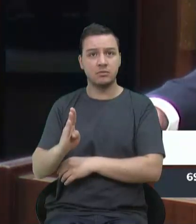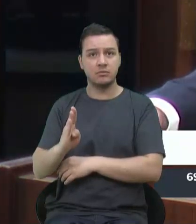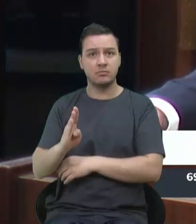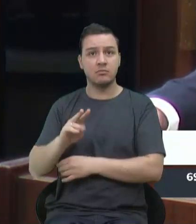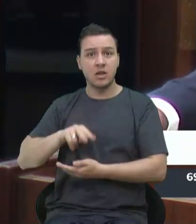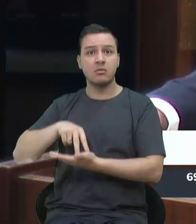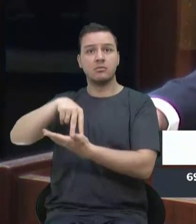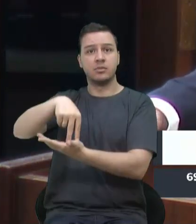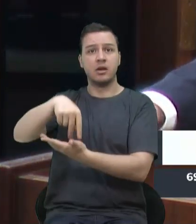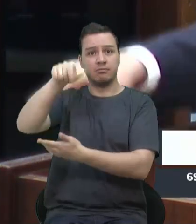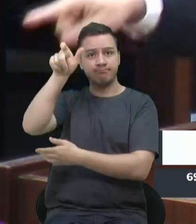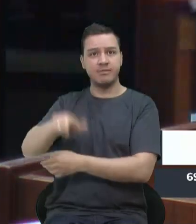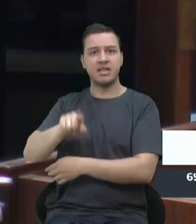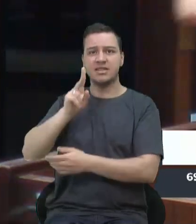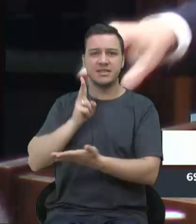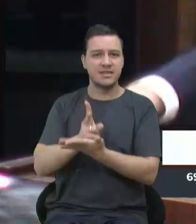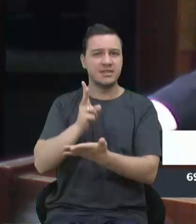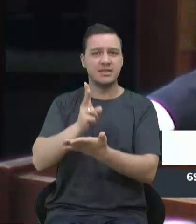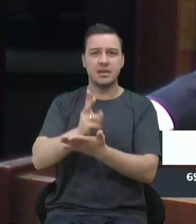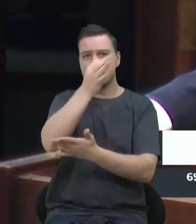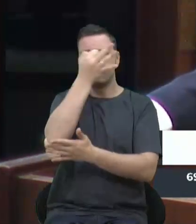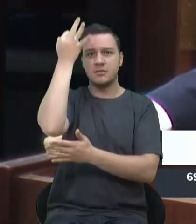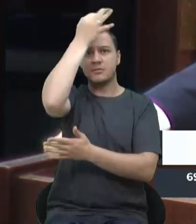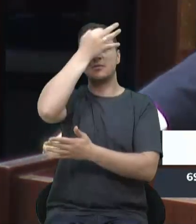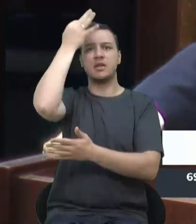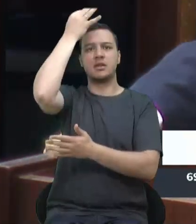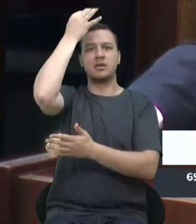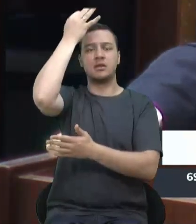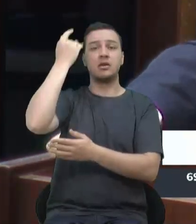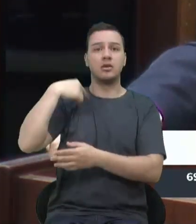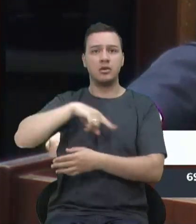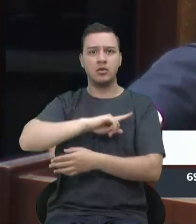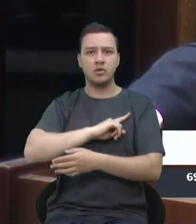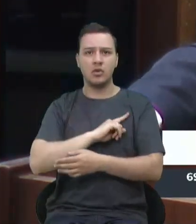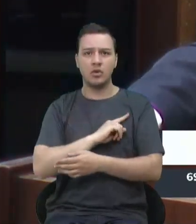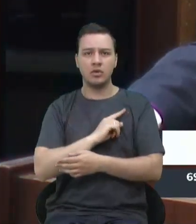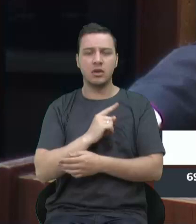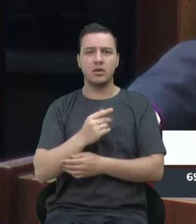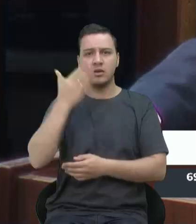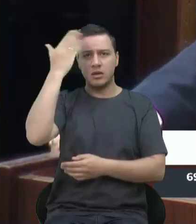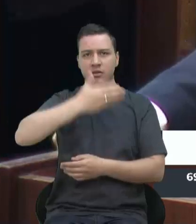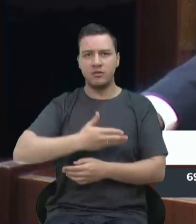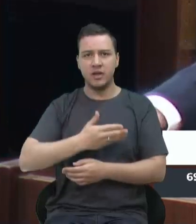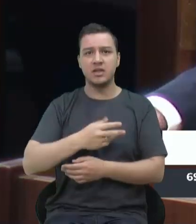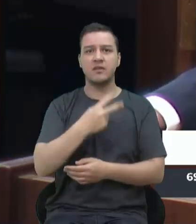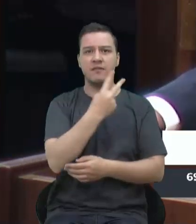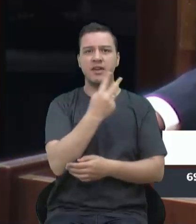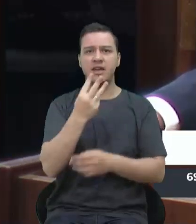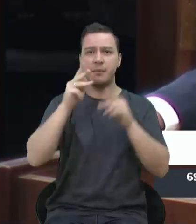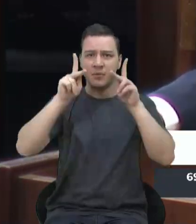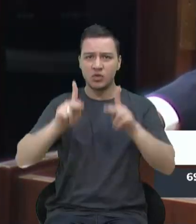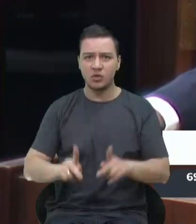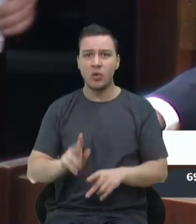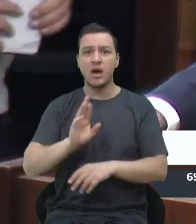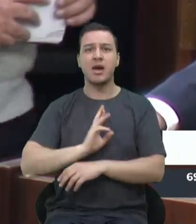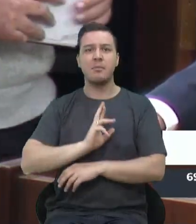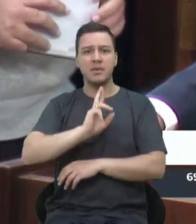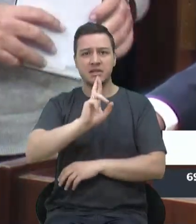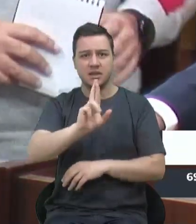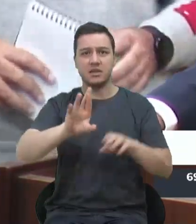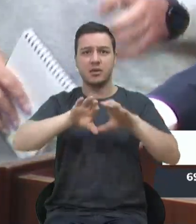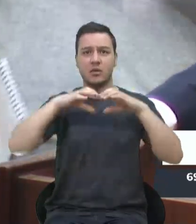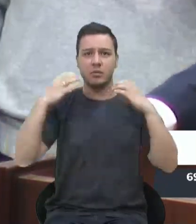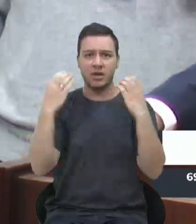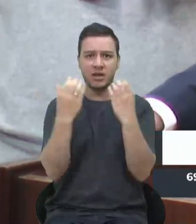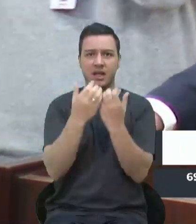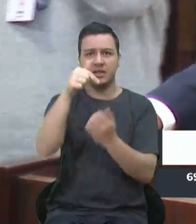sagrada. Estamos aqui diante de 23 pessoas, homens e mulheres, representantes da comunidade, da gente de